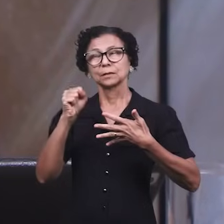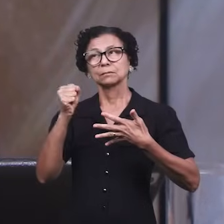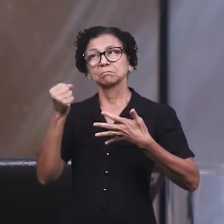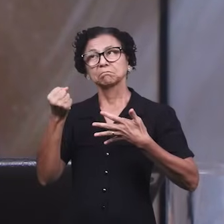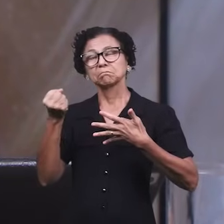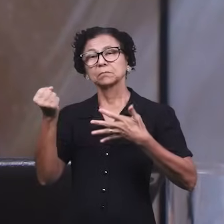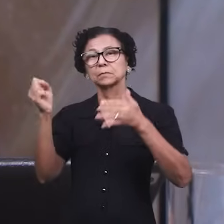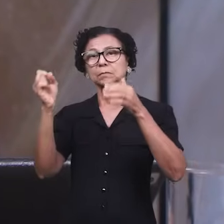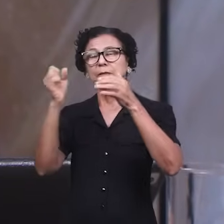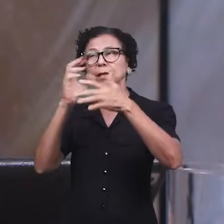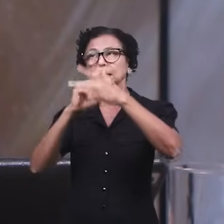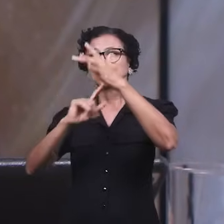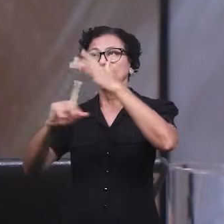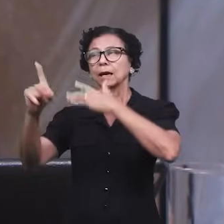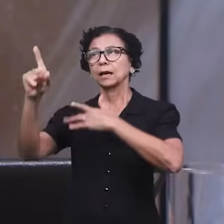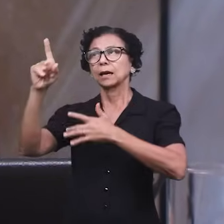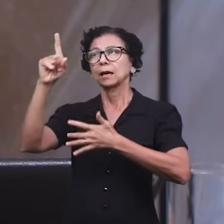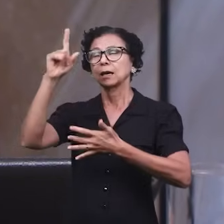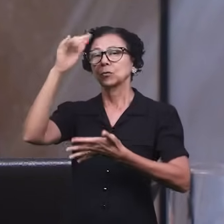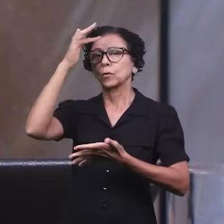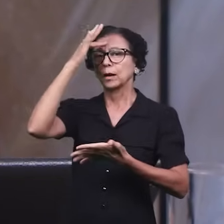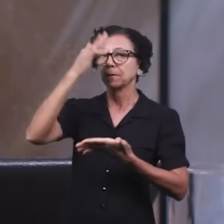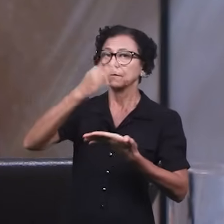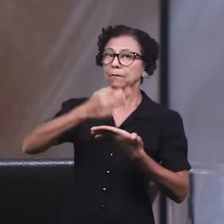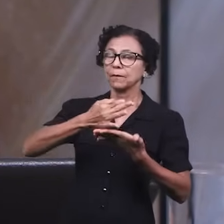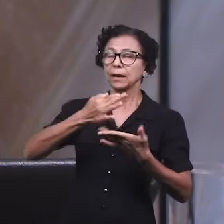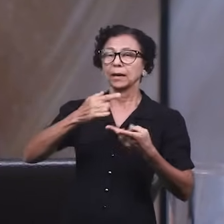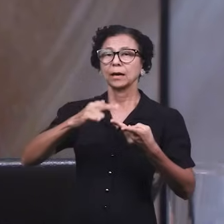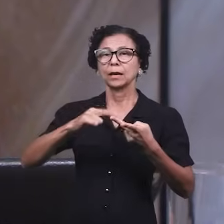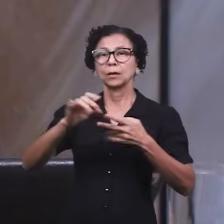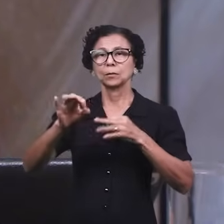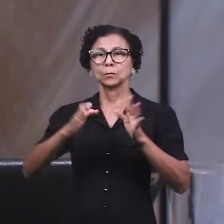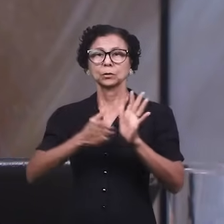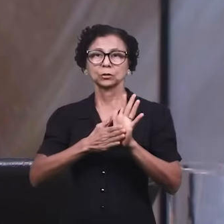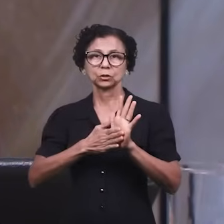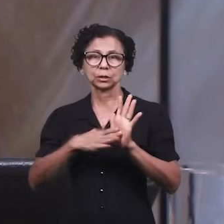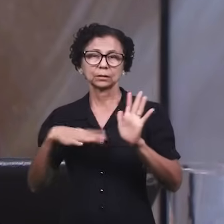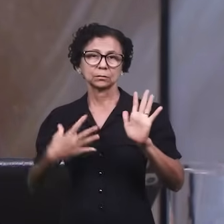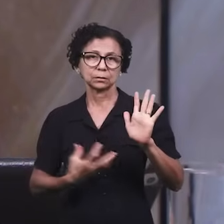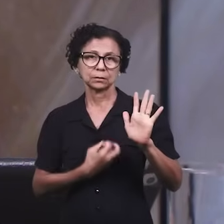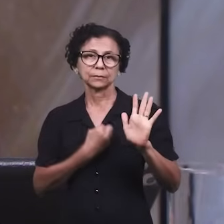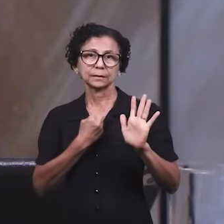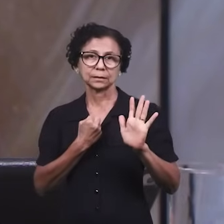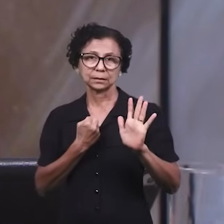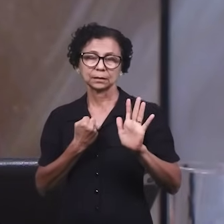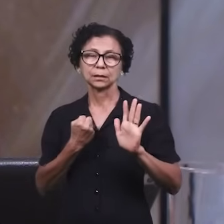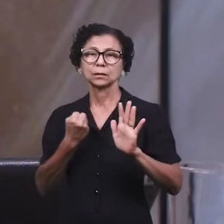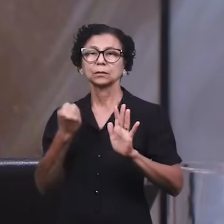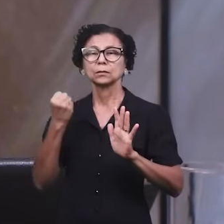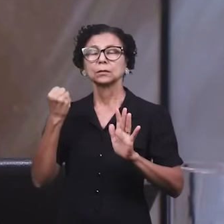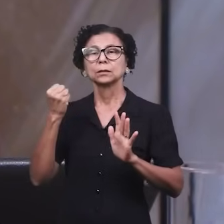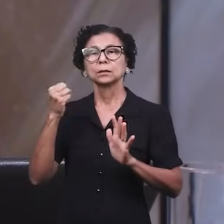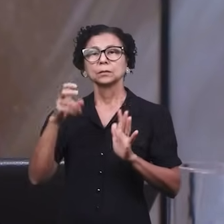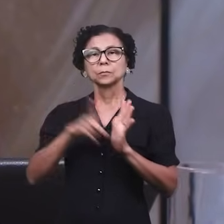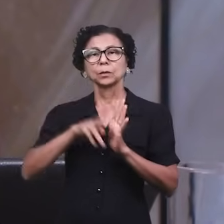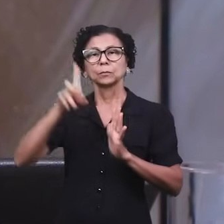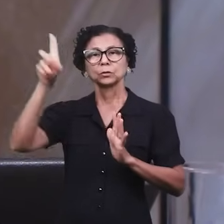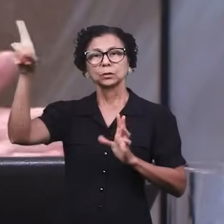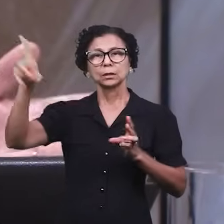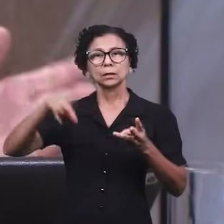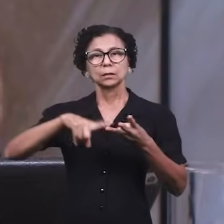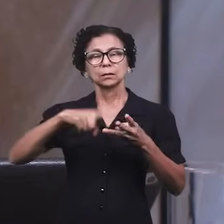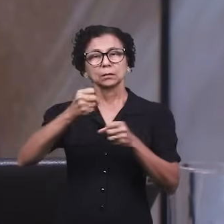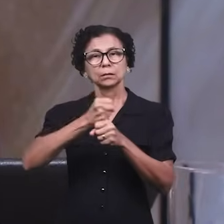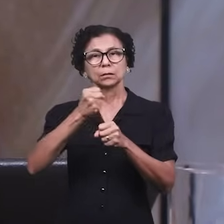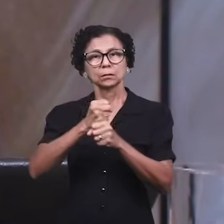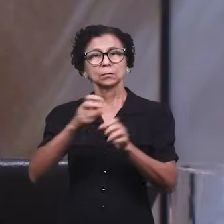para baixo, ou seja, é a fé, está relacionada ao projeto de Deus, o projeto de salvação de Deus, o projeto de Deus da obra